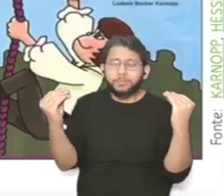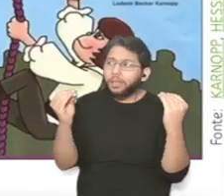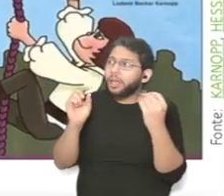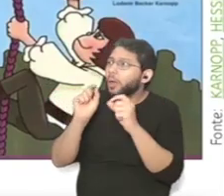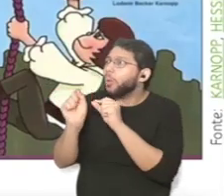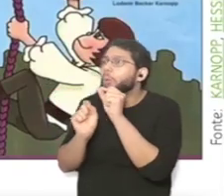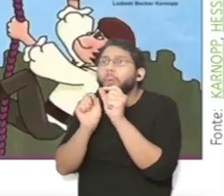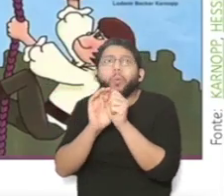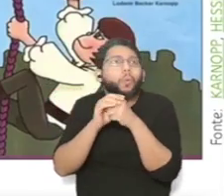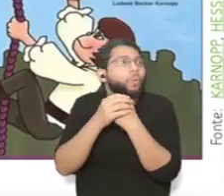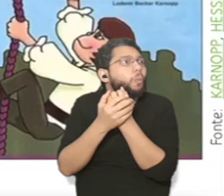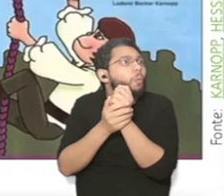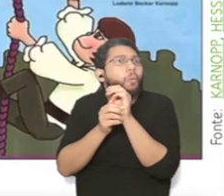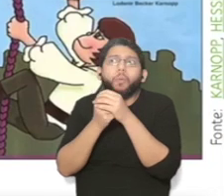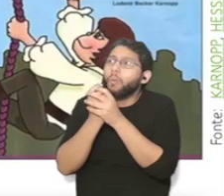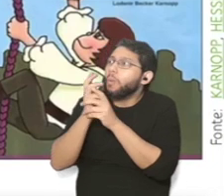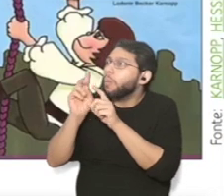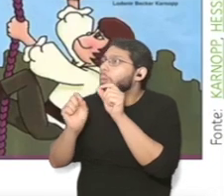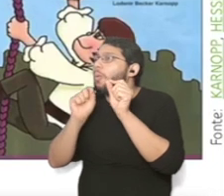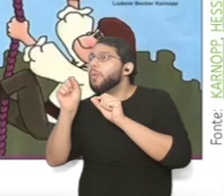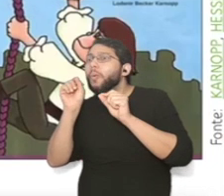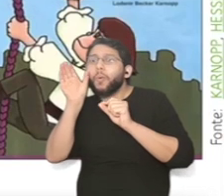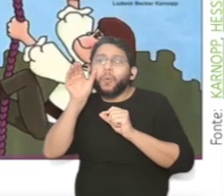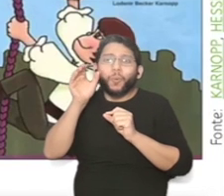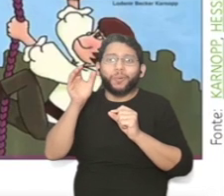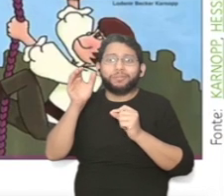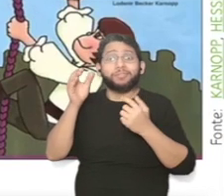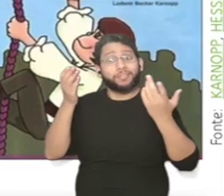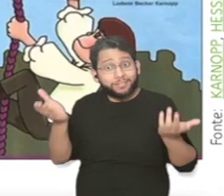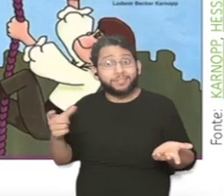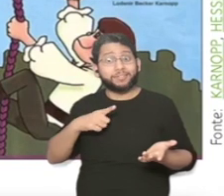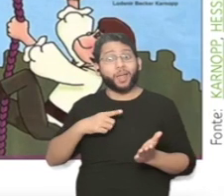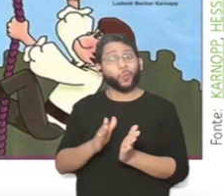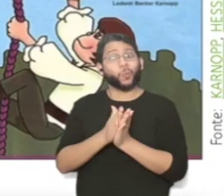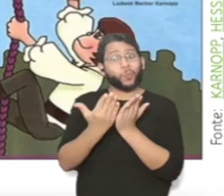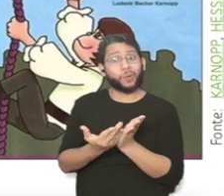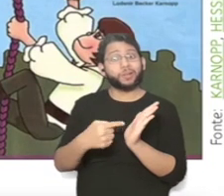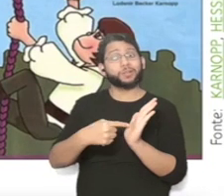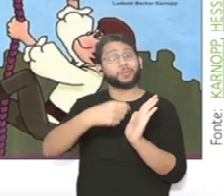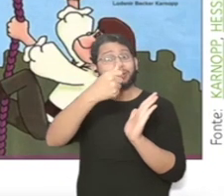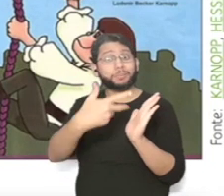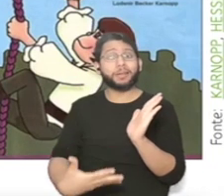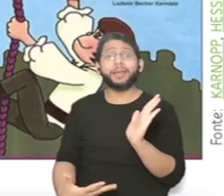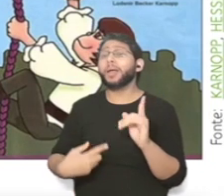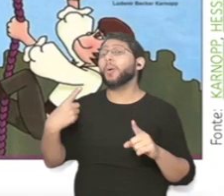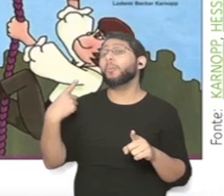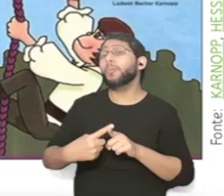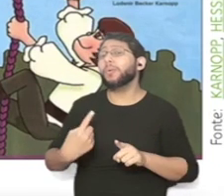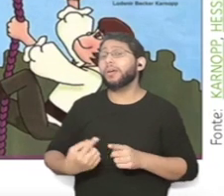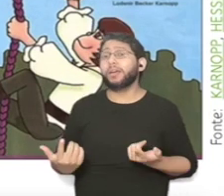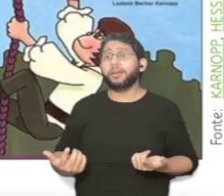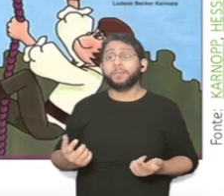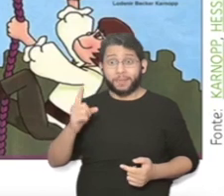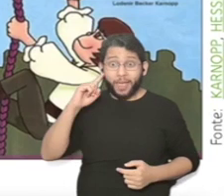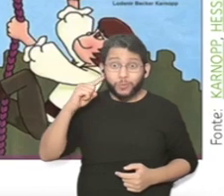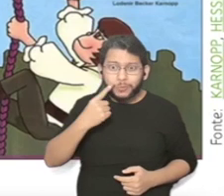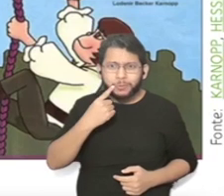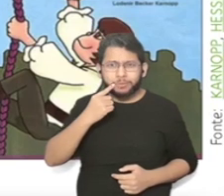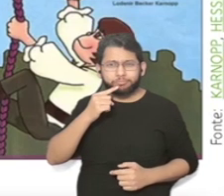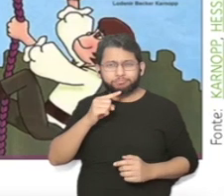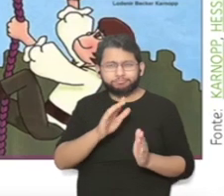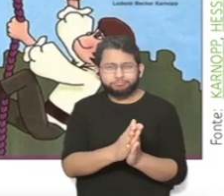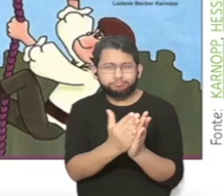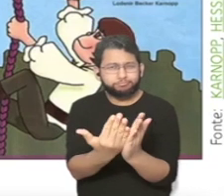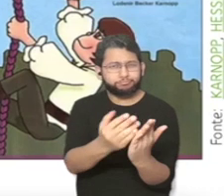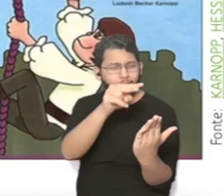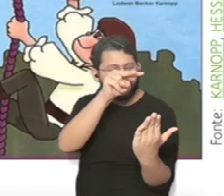histórias que vêm, então, numa direção de divulgar um pouco da cultura surda e também trazer um pouco de identificação, né?